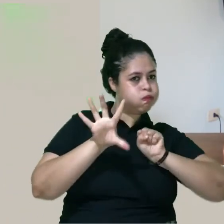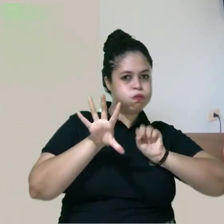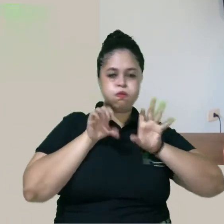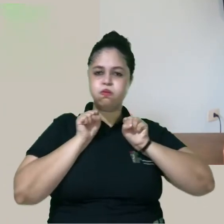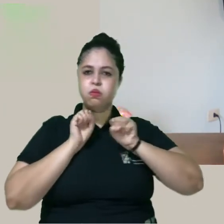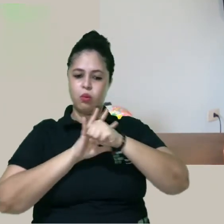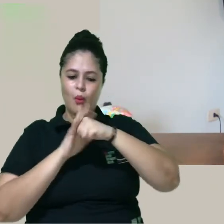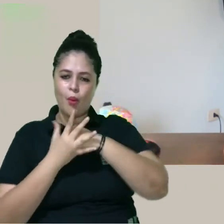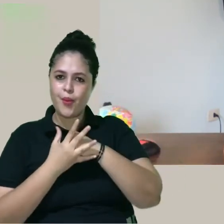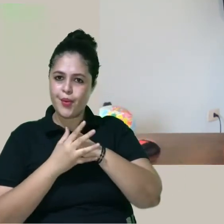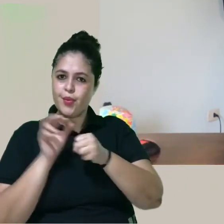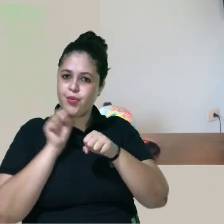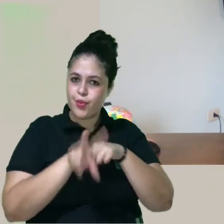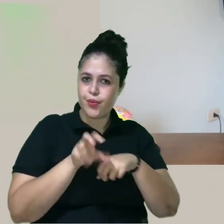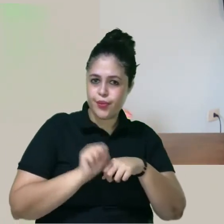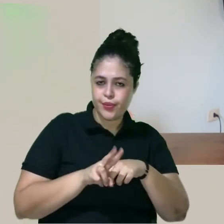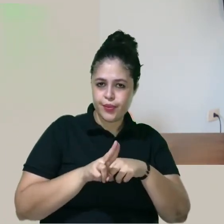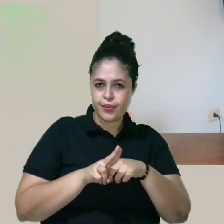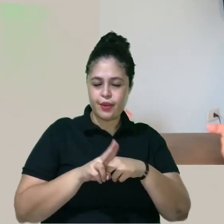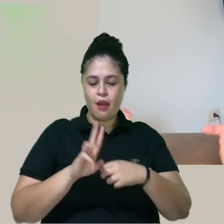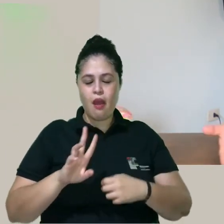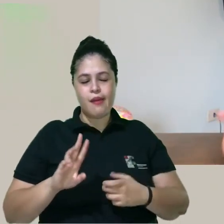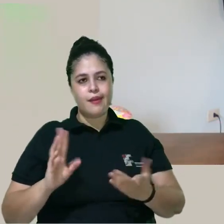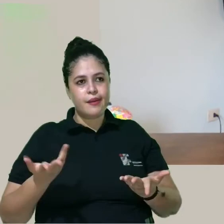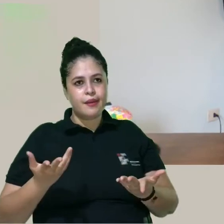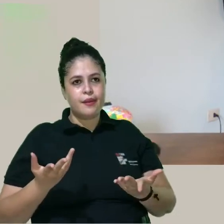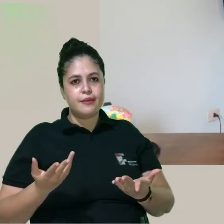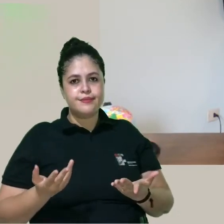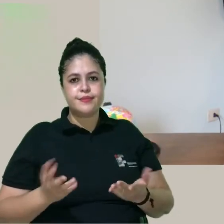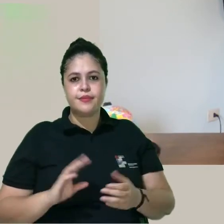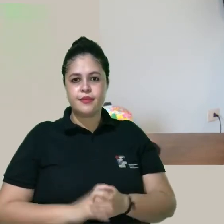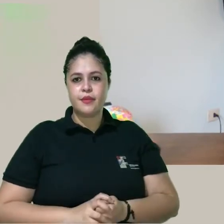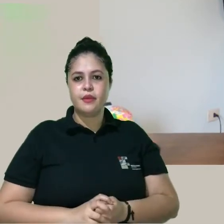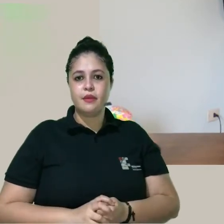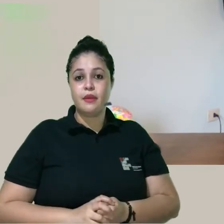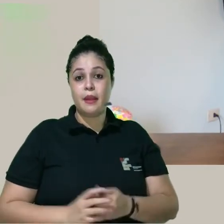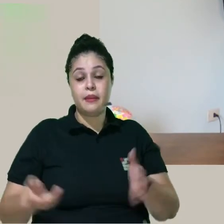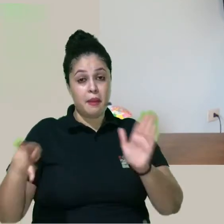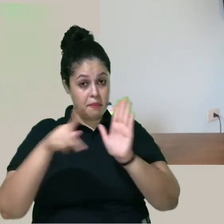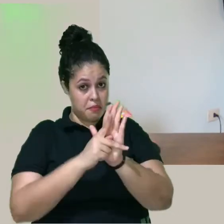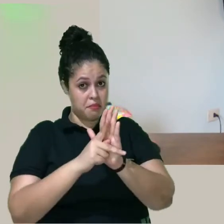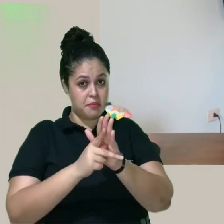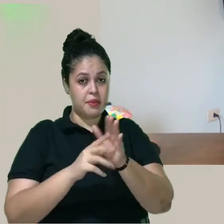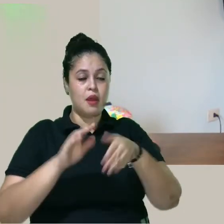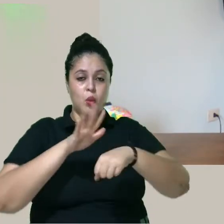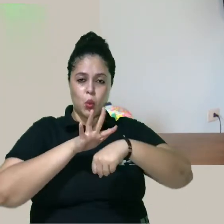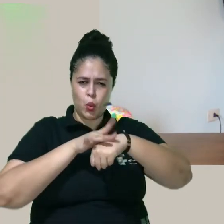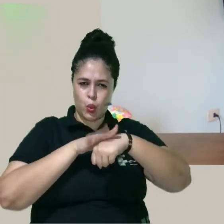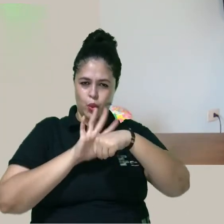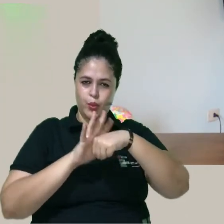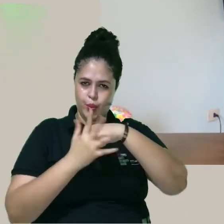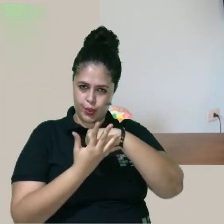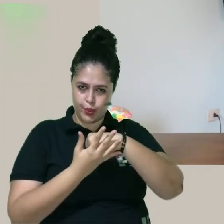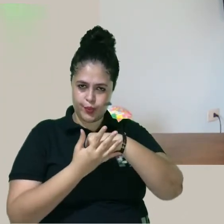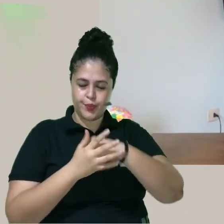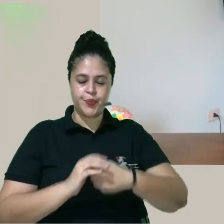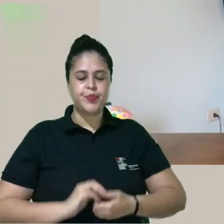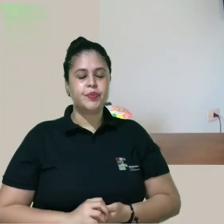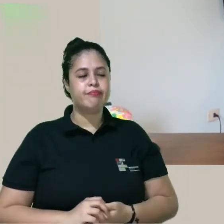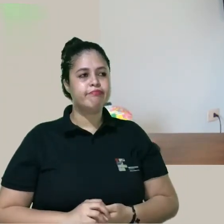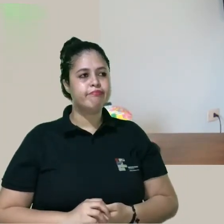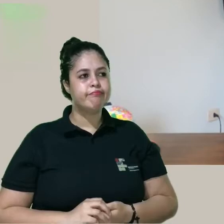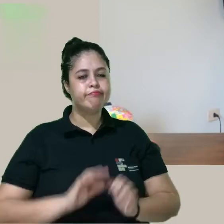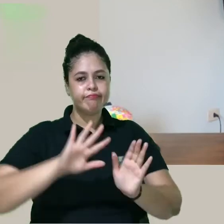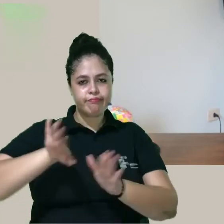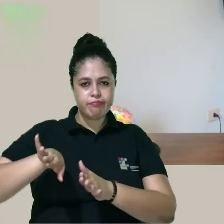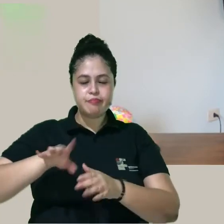contágio viral, né, que resulta na Covid-19, na doença. Muito bem.